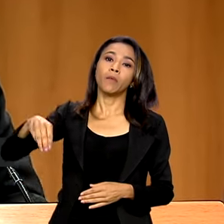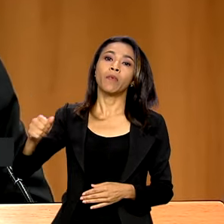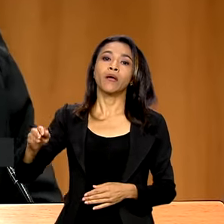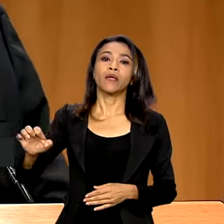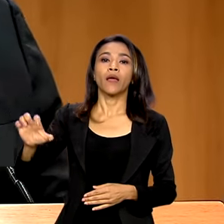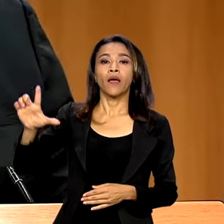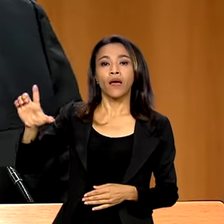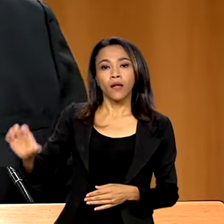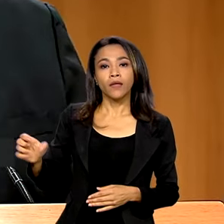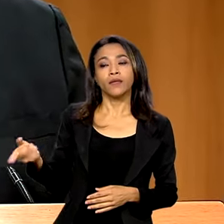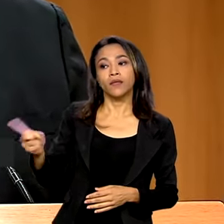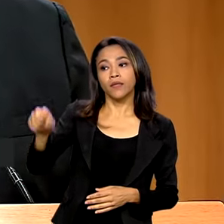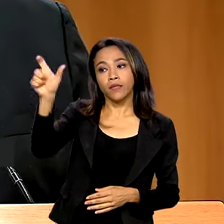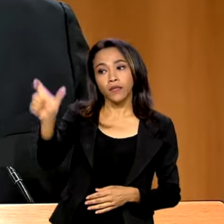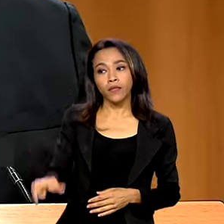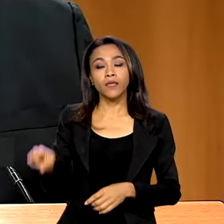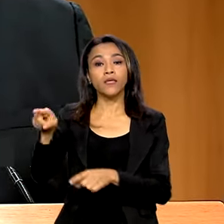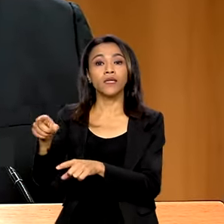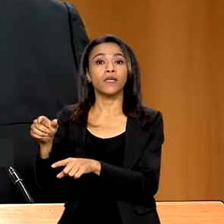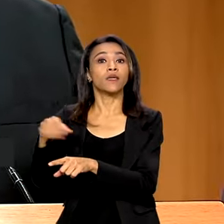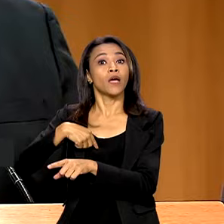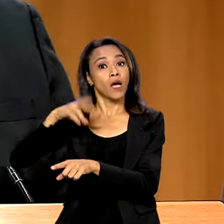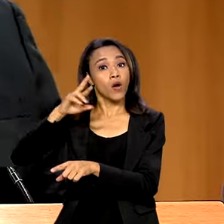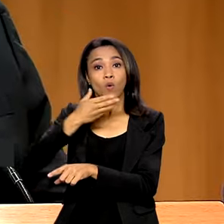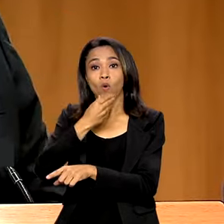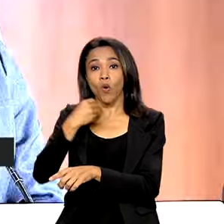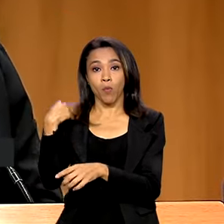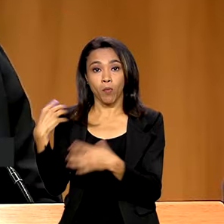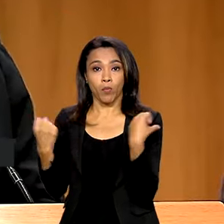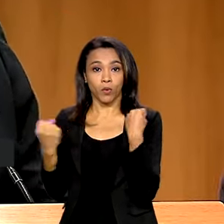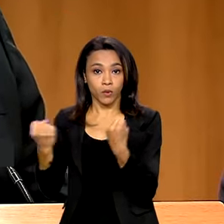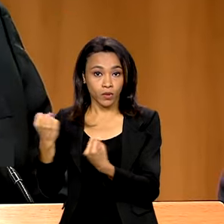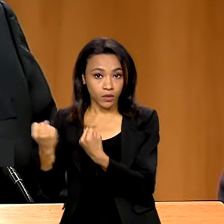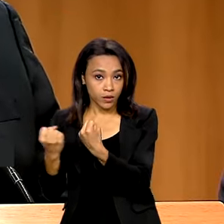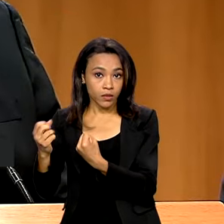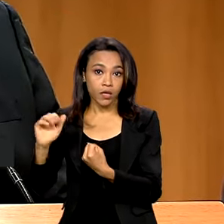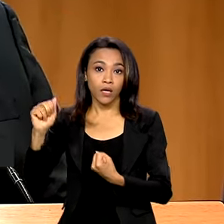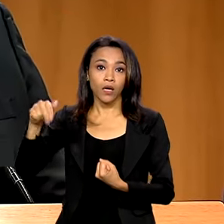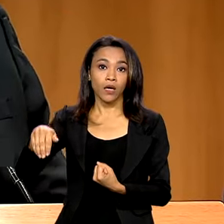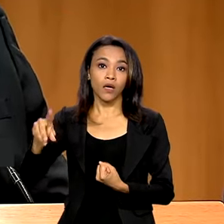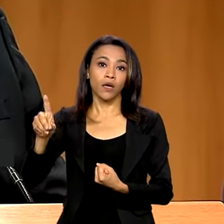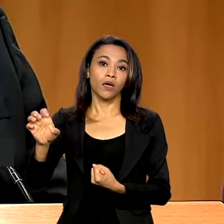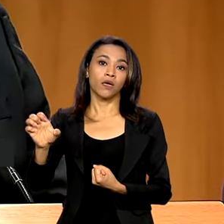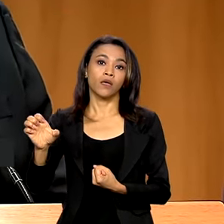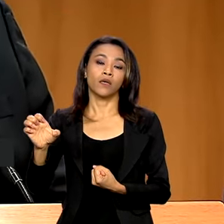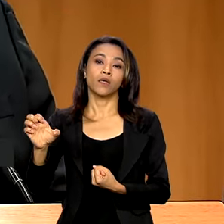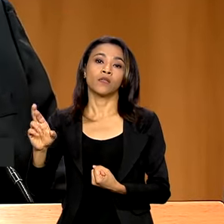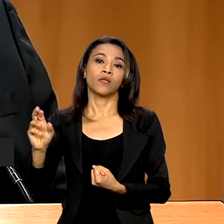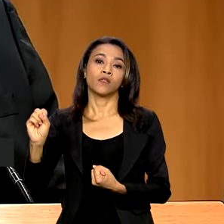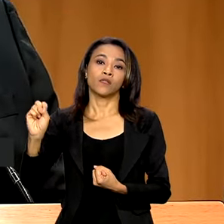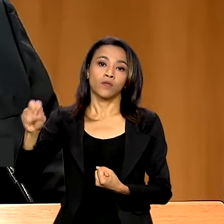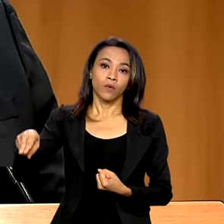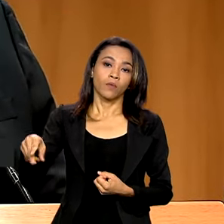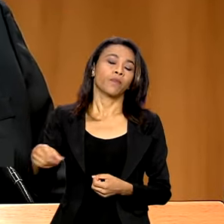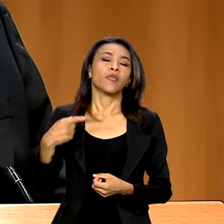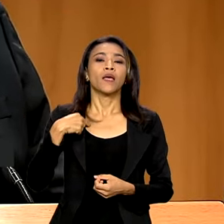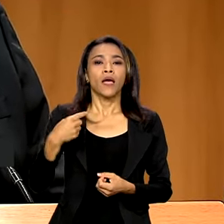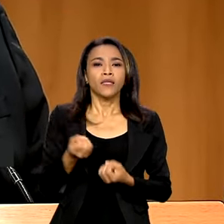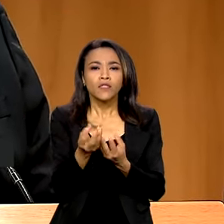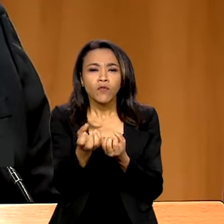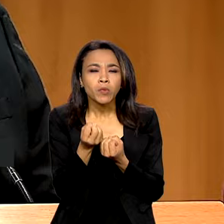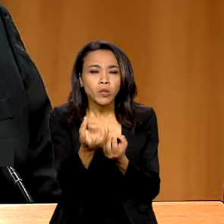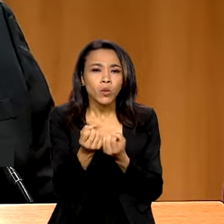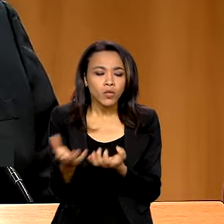de homicídio contra a Fernanda. Em razão dessas provas colhidas, nós